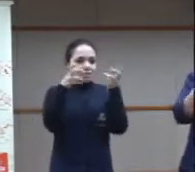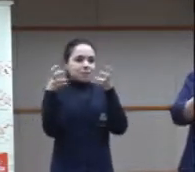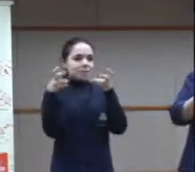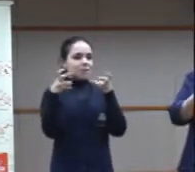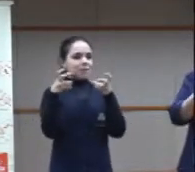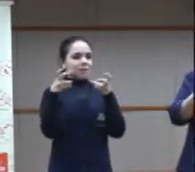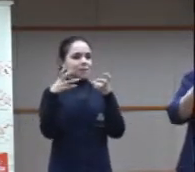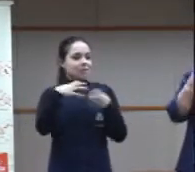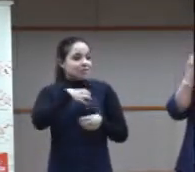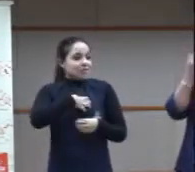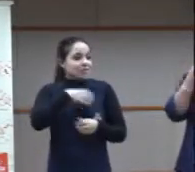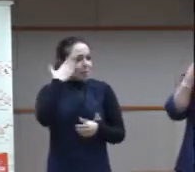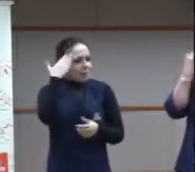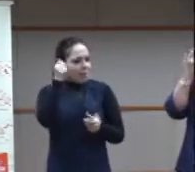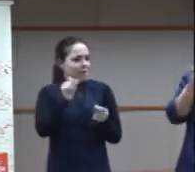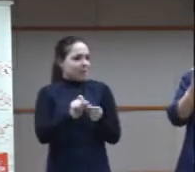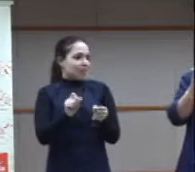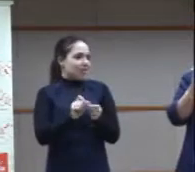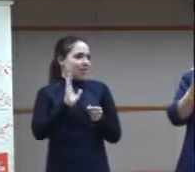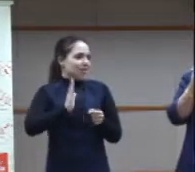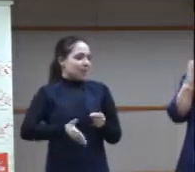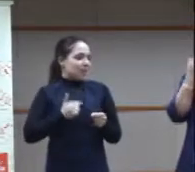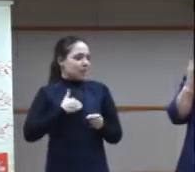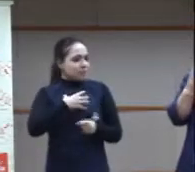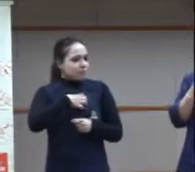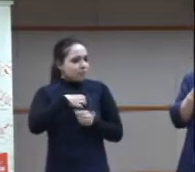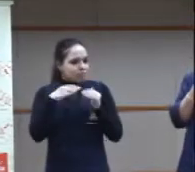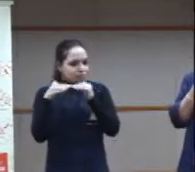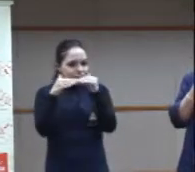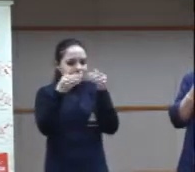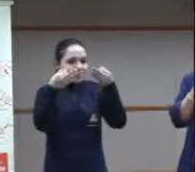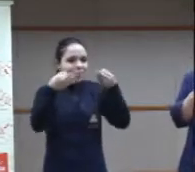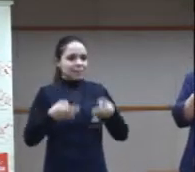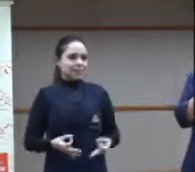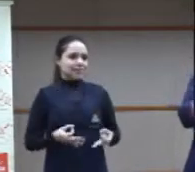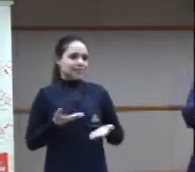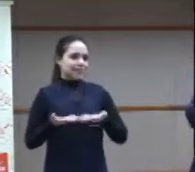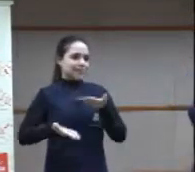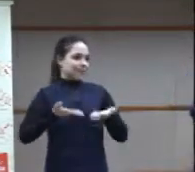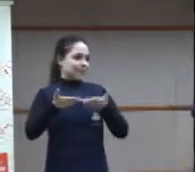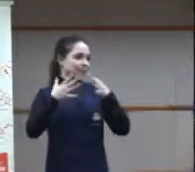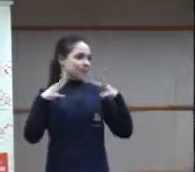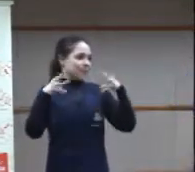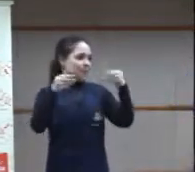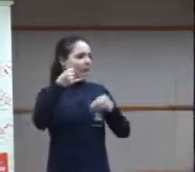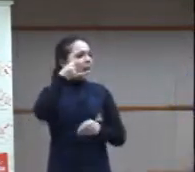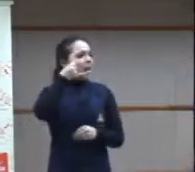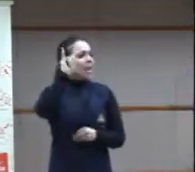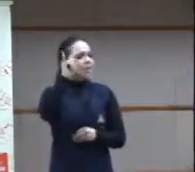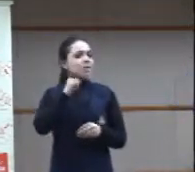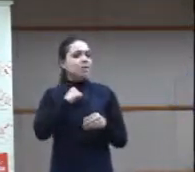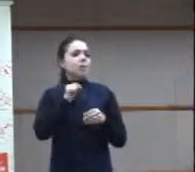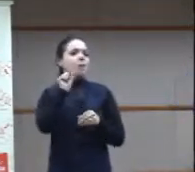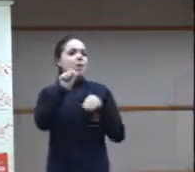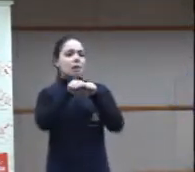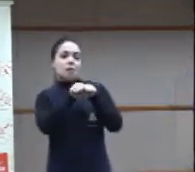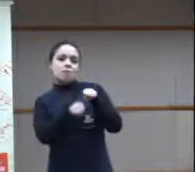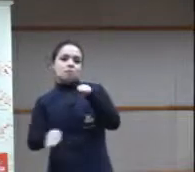um fazer usando coerência e bom senso, evitando os